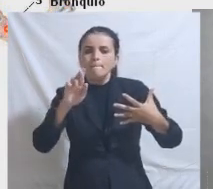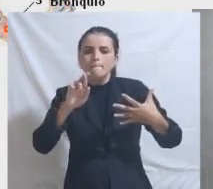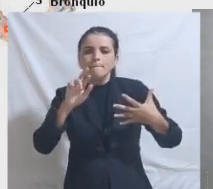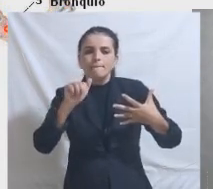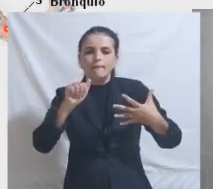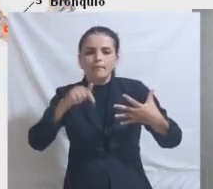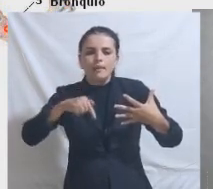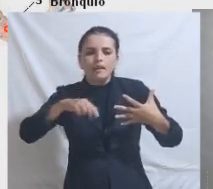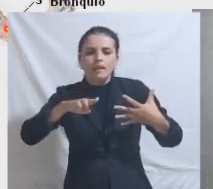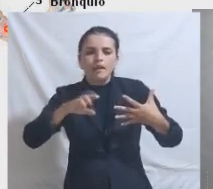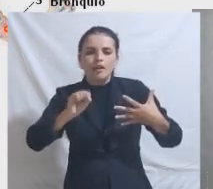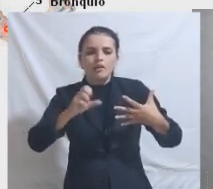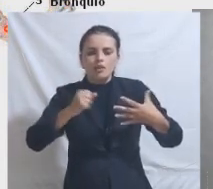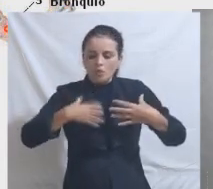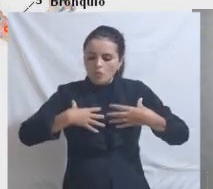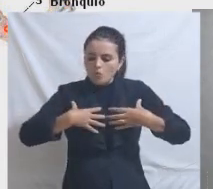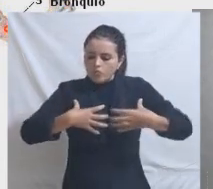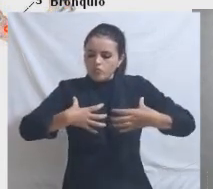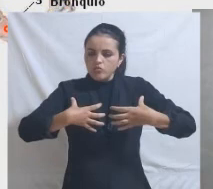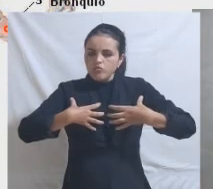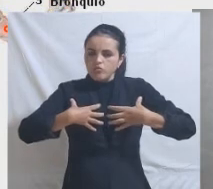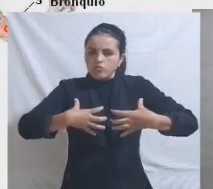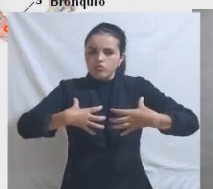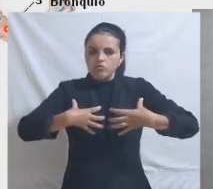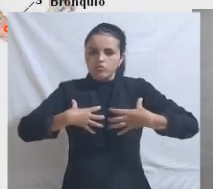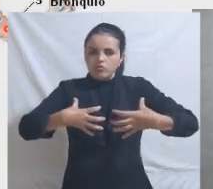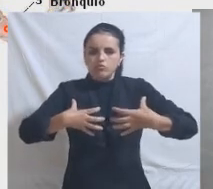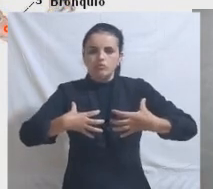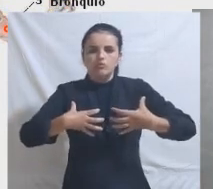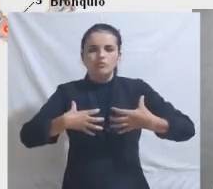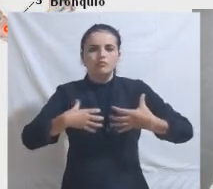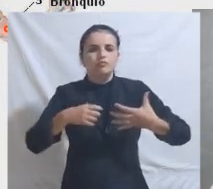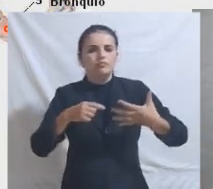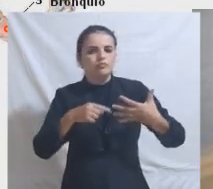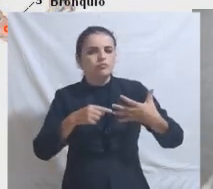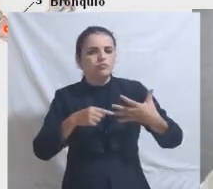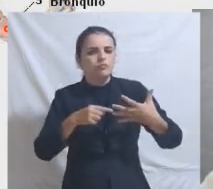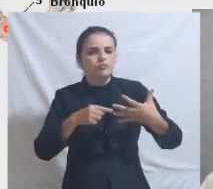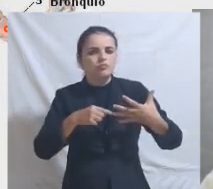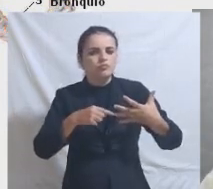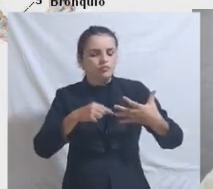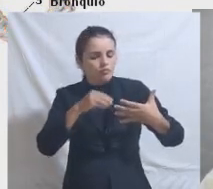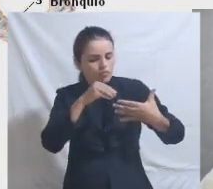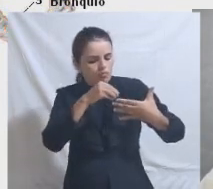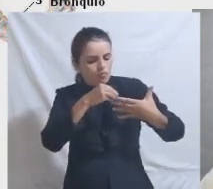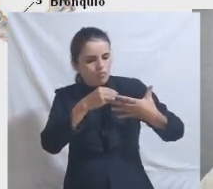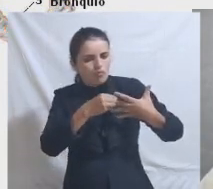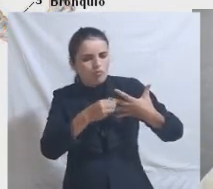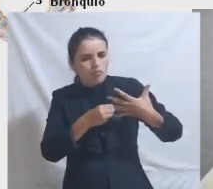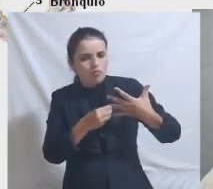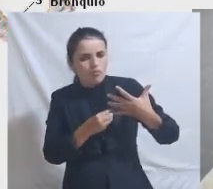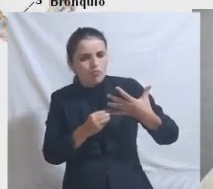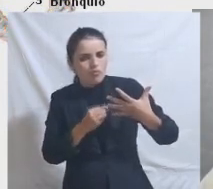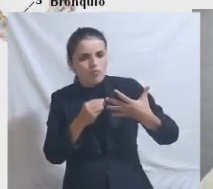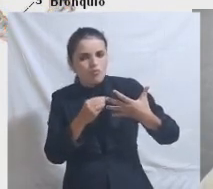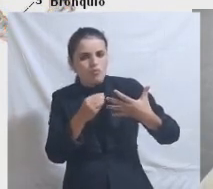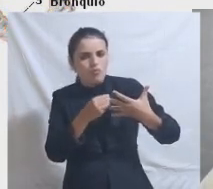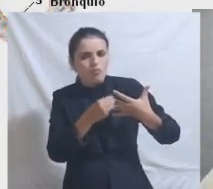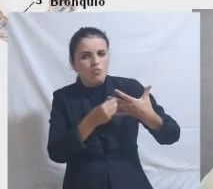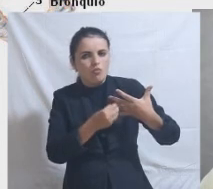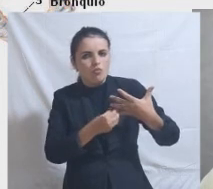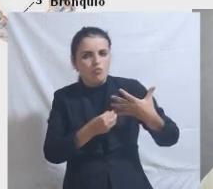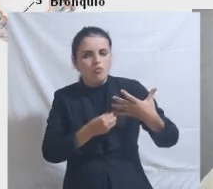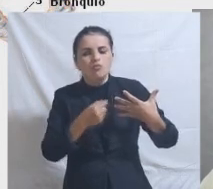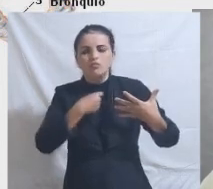do nosso pulmão. Então, nosso pulmão, eles estão, ou melhor, esses brônquios eles estão rodeados pelo nosso pulmão, como a gente vê aqui, ó. Então, a traqueia